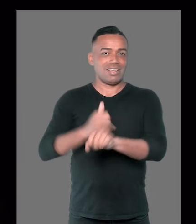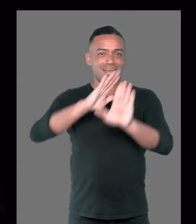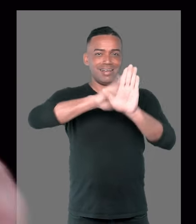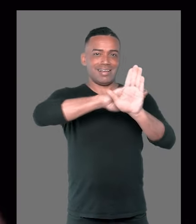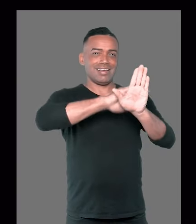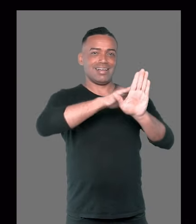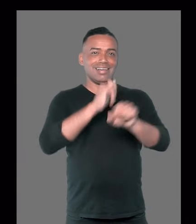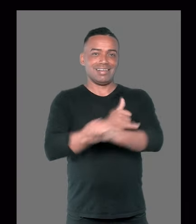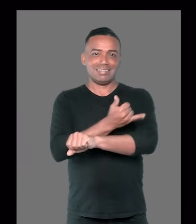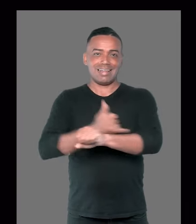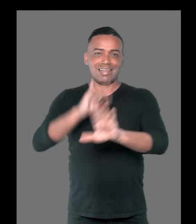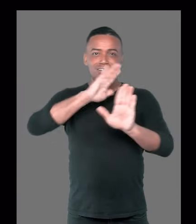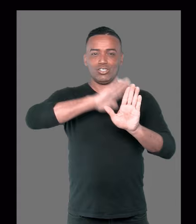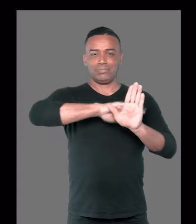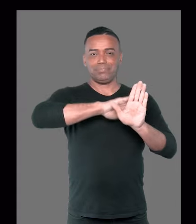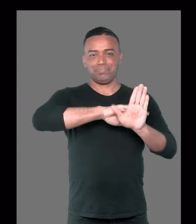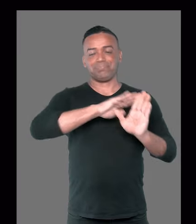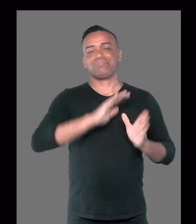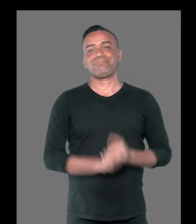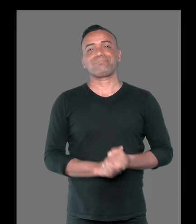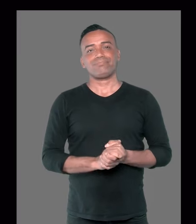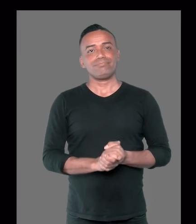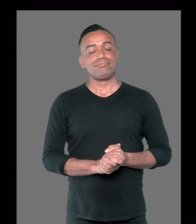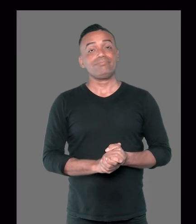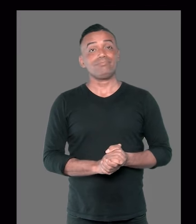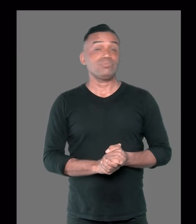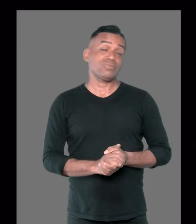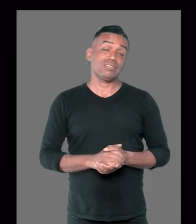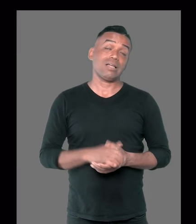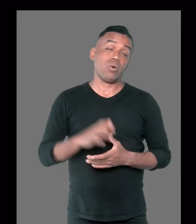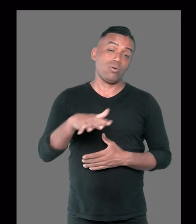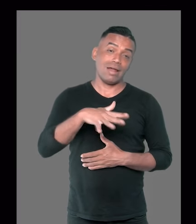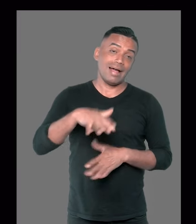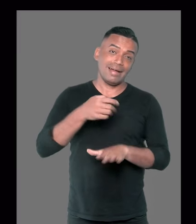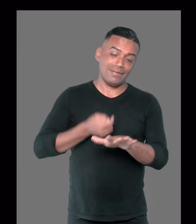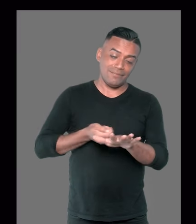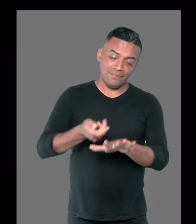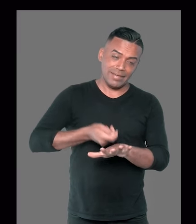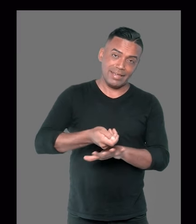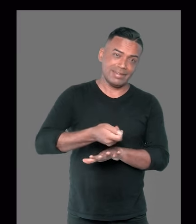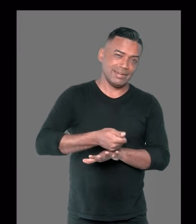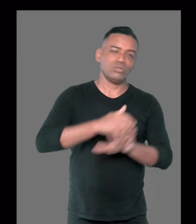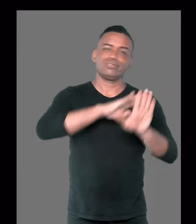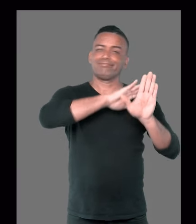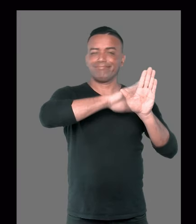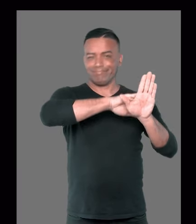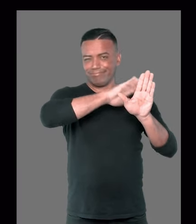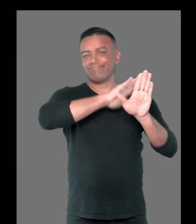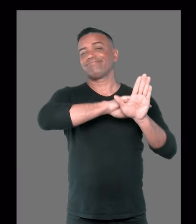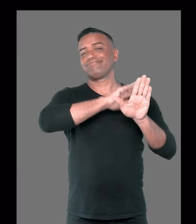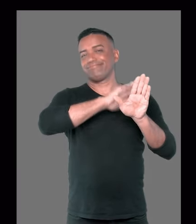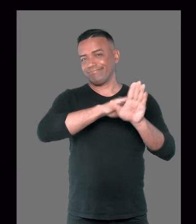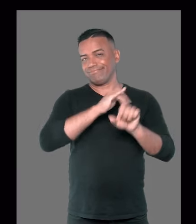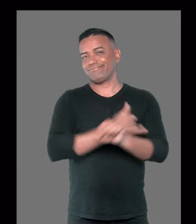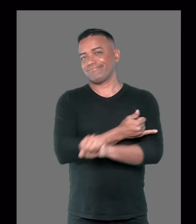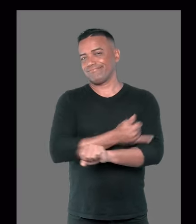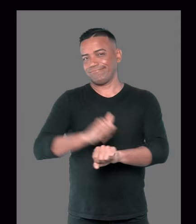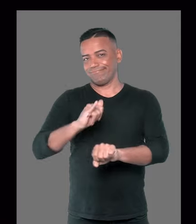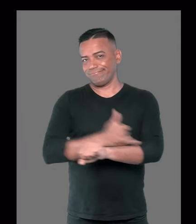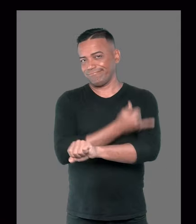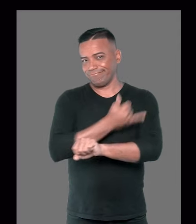trás já no caso de fake News não há estratégias por trás e a gente consegue enar enxergar isso e